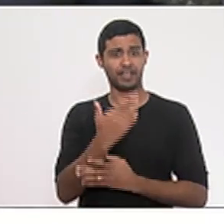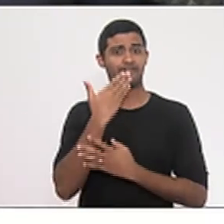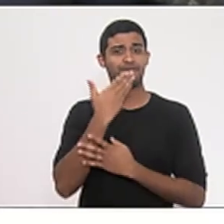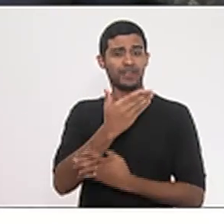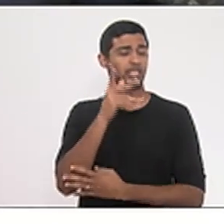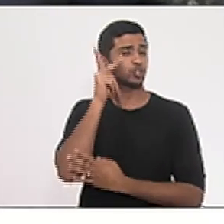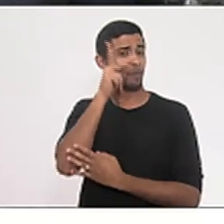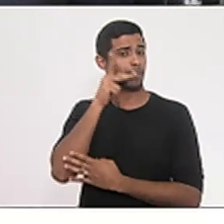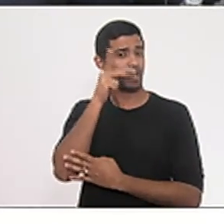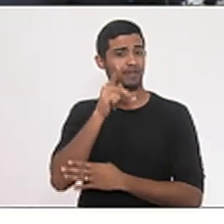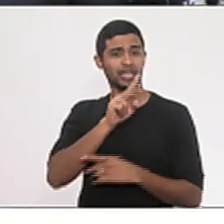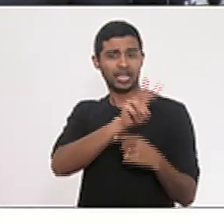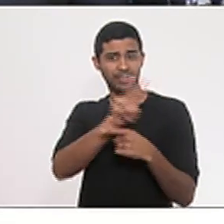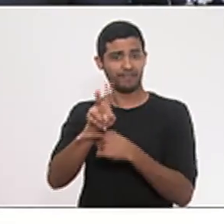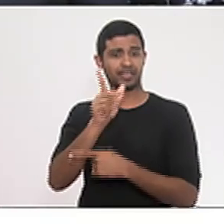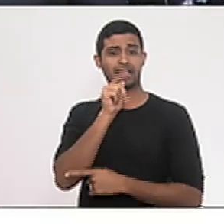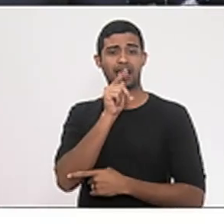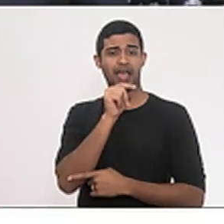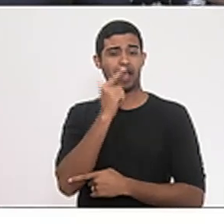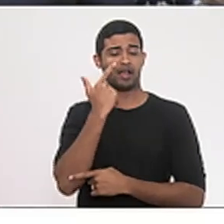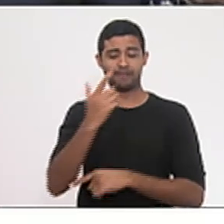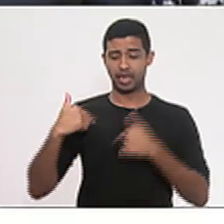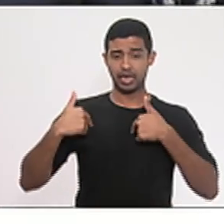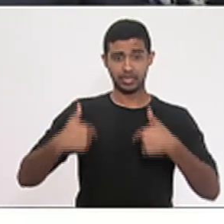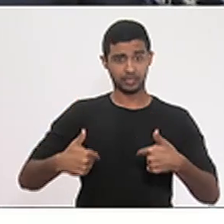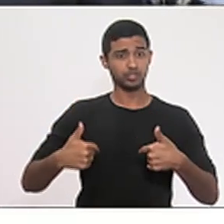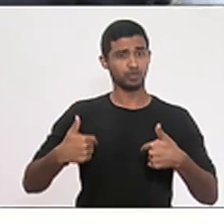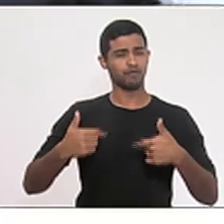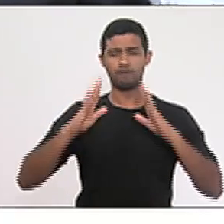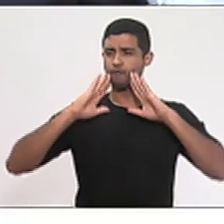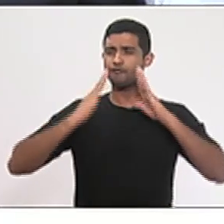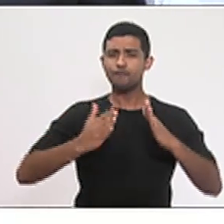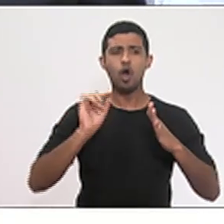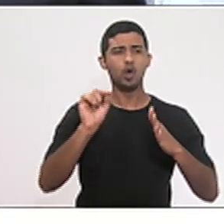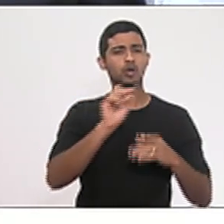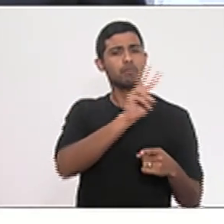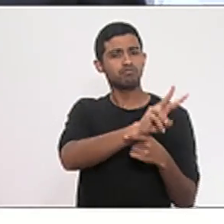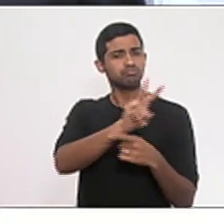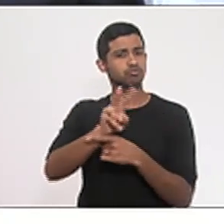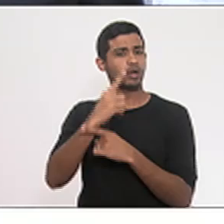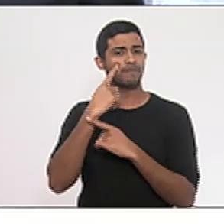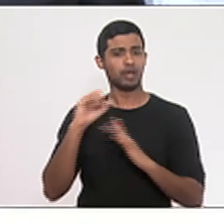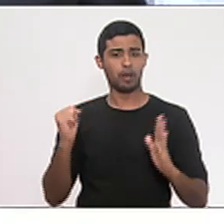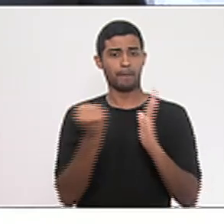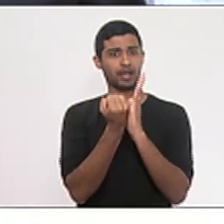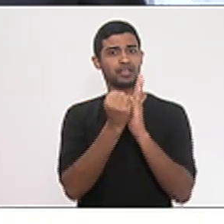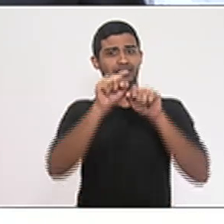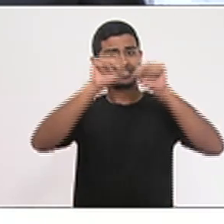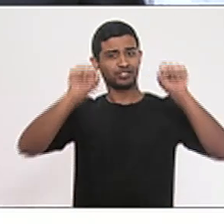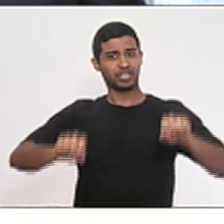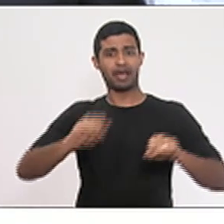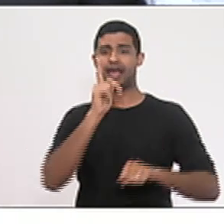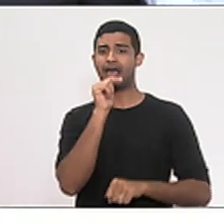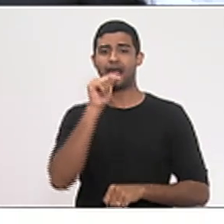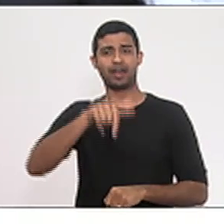Parlamentar em Defesa da Água é uma iniciativa que visa a proteger o patrimônio hídrico